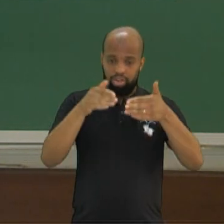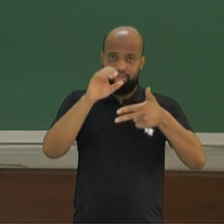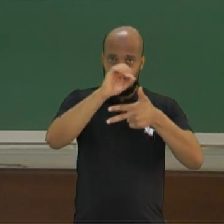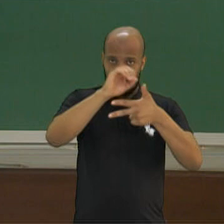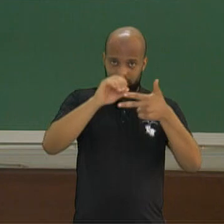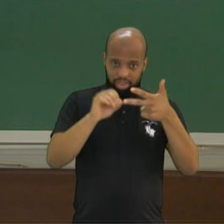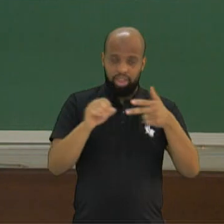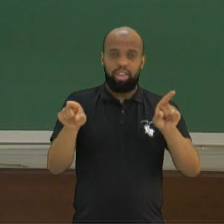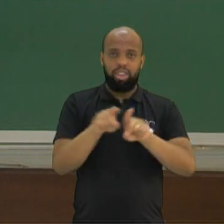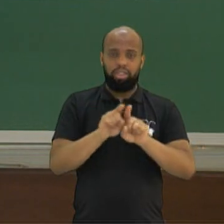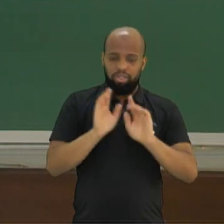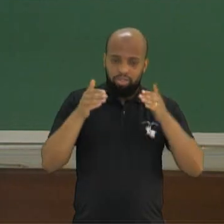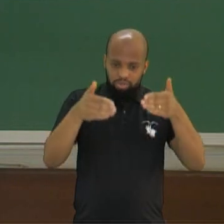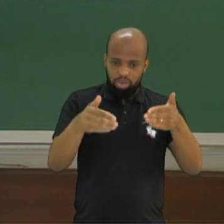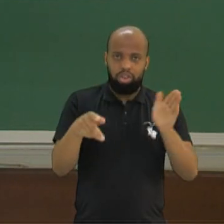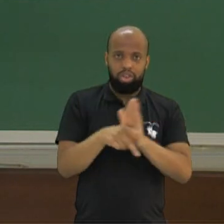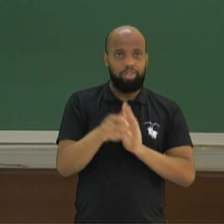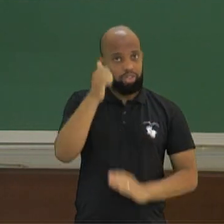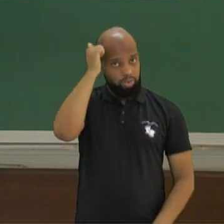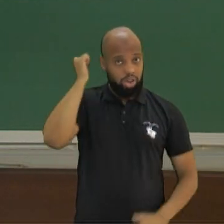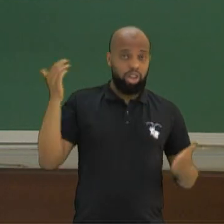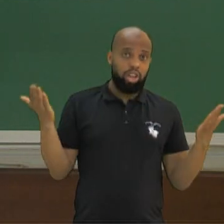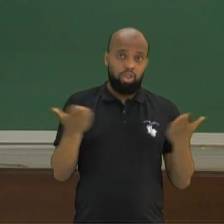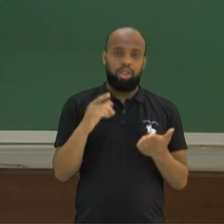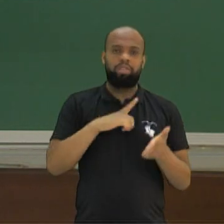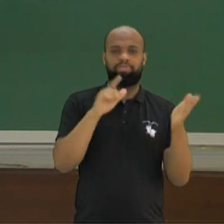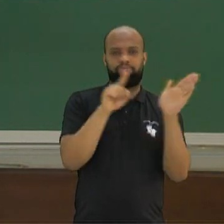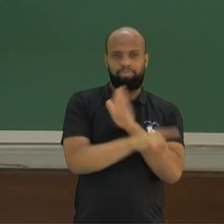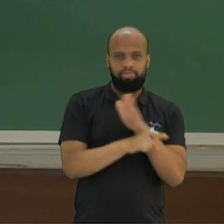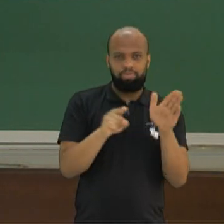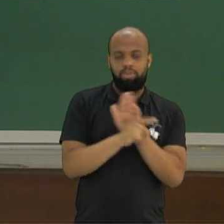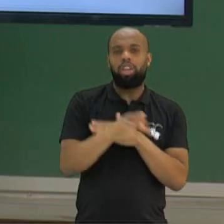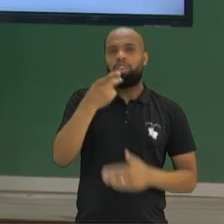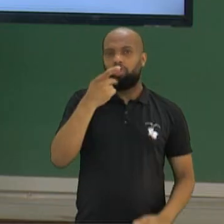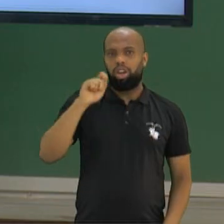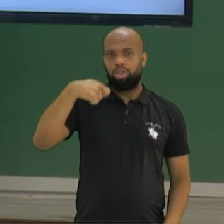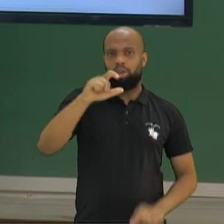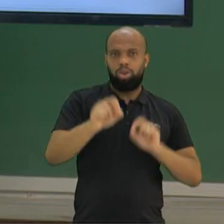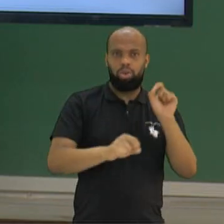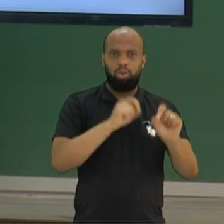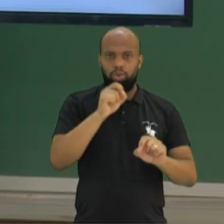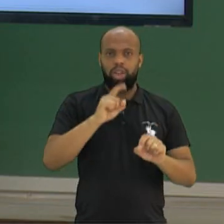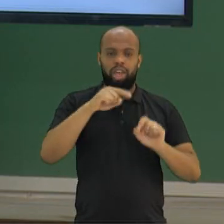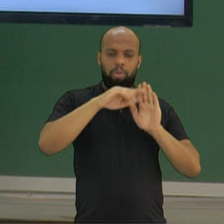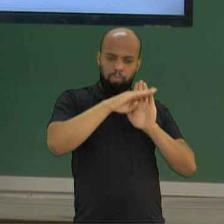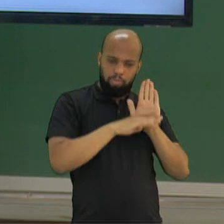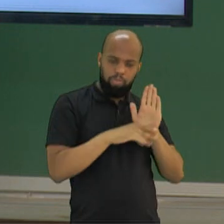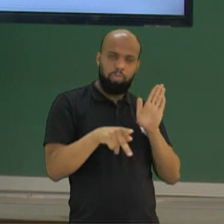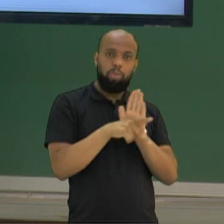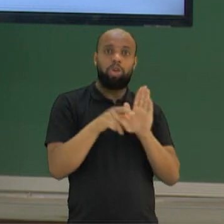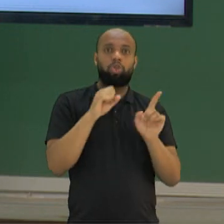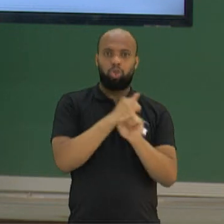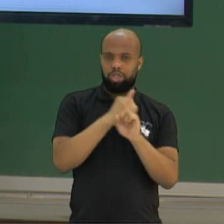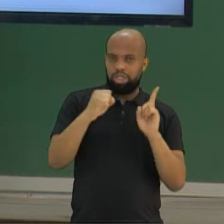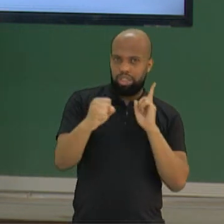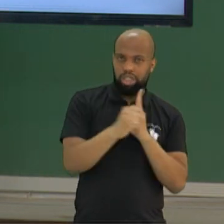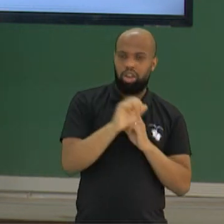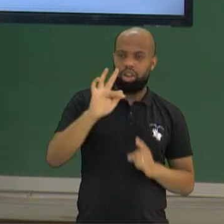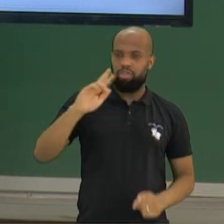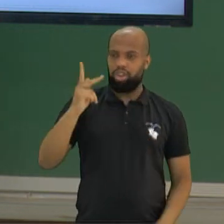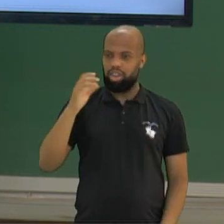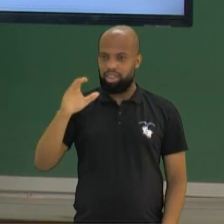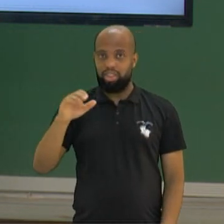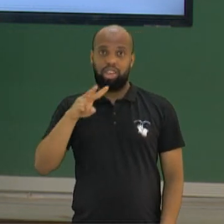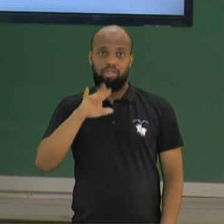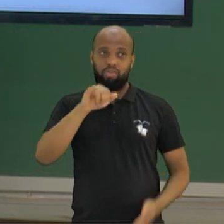foco no vestibular, trago aqui um exercício para vocês que fala sobre as políticas sociais do governo FHC. A gente vai ler o